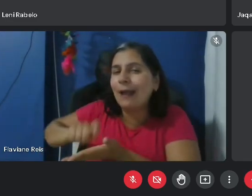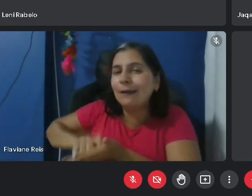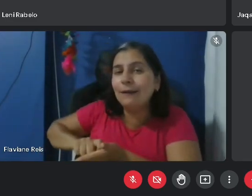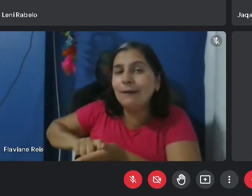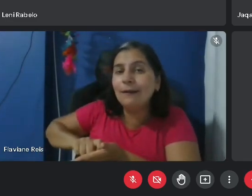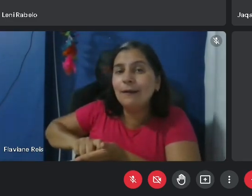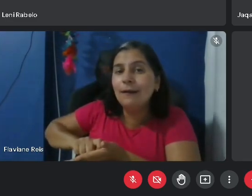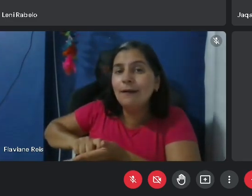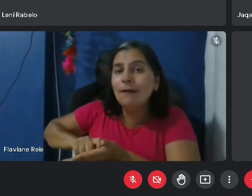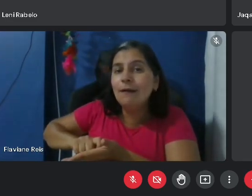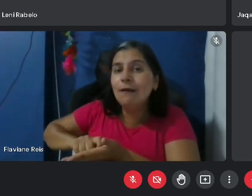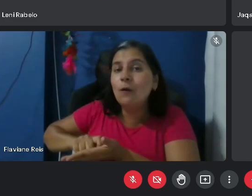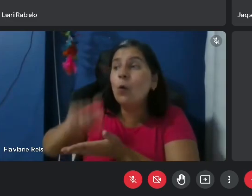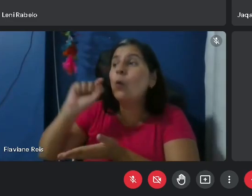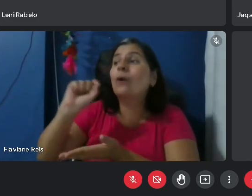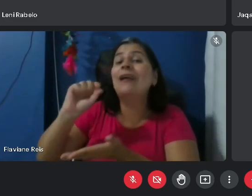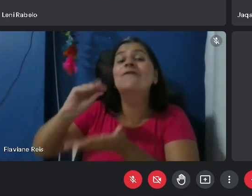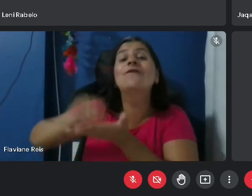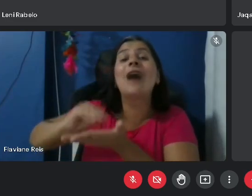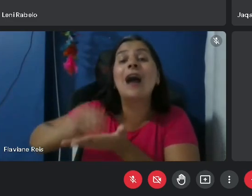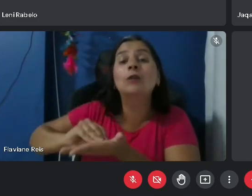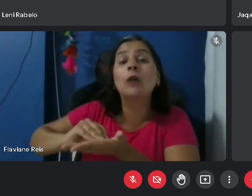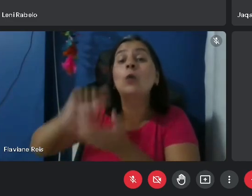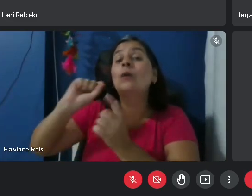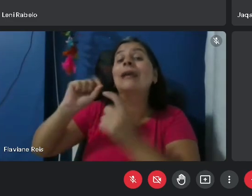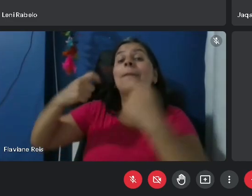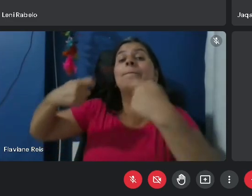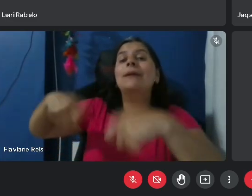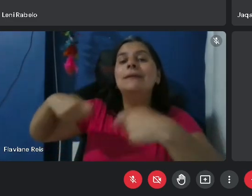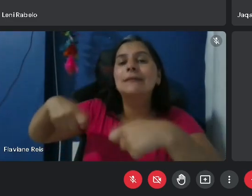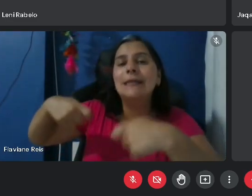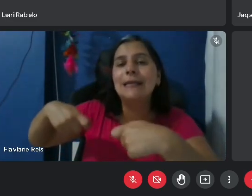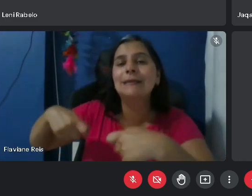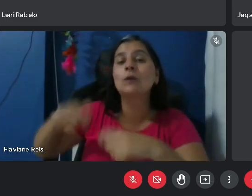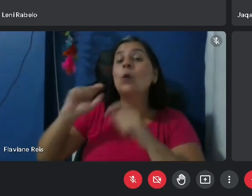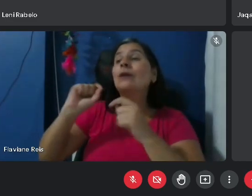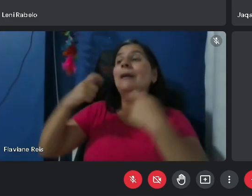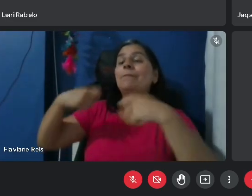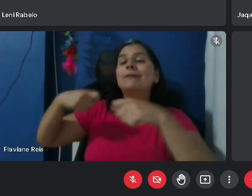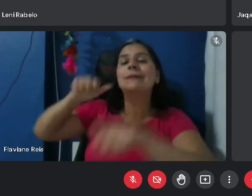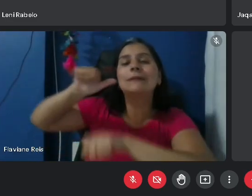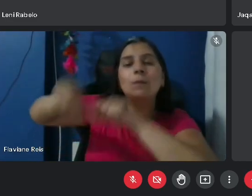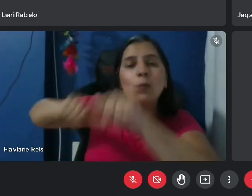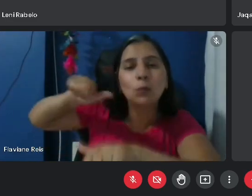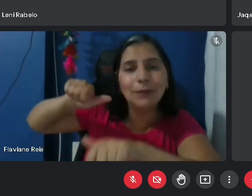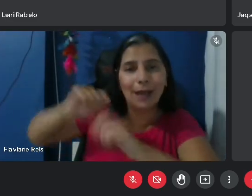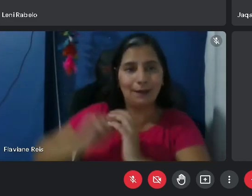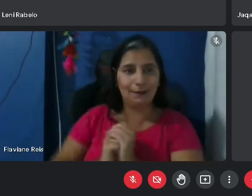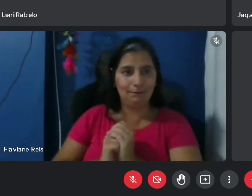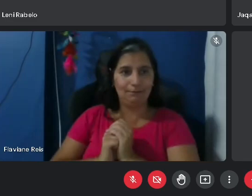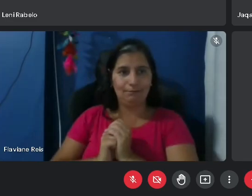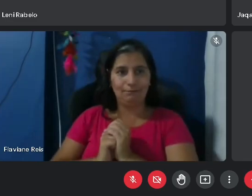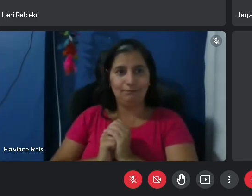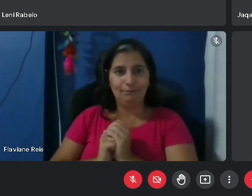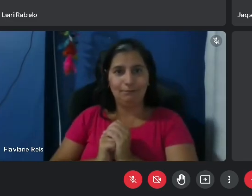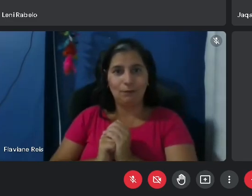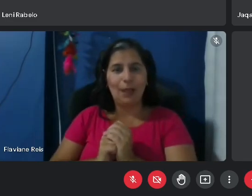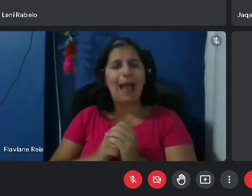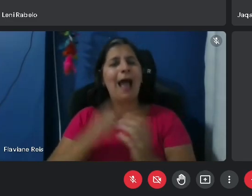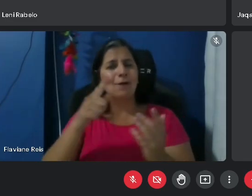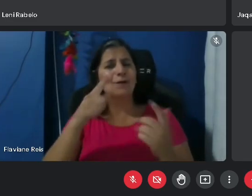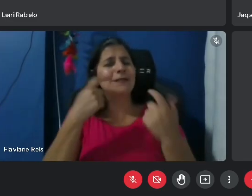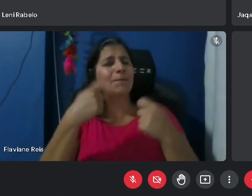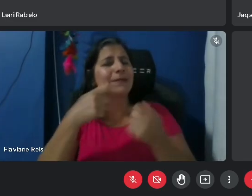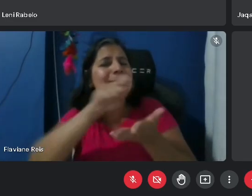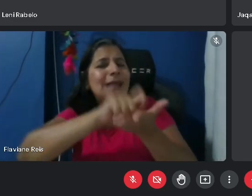Então, precisa pensar e anotar. Pontuar o que é que falta, o que é que ainda precisa, o que é que precisa mudar.